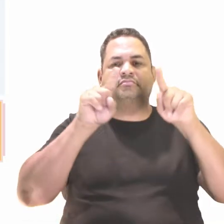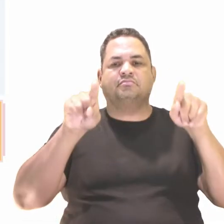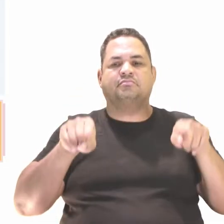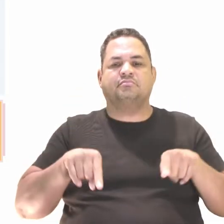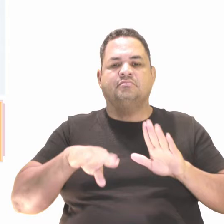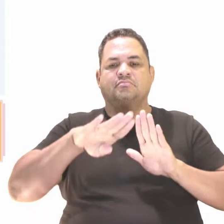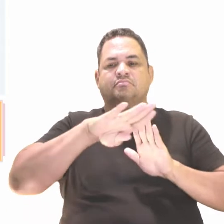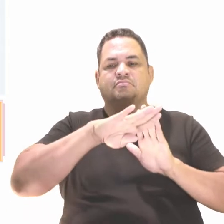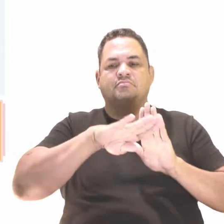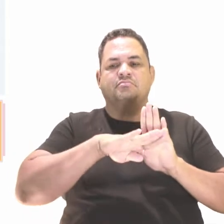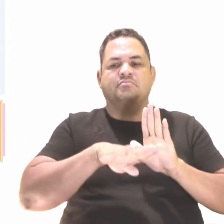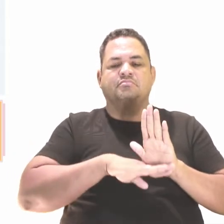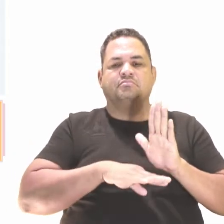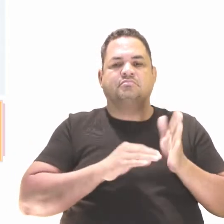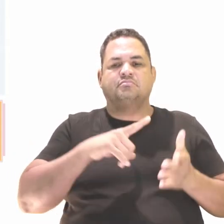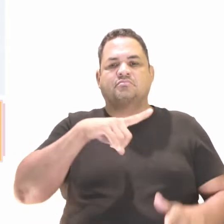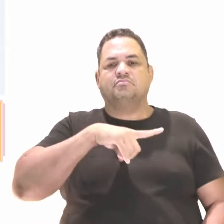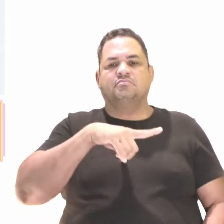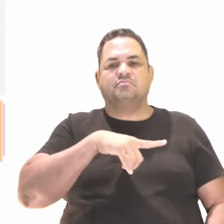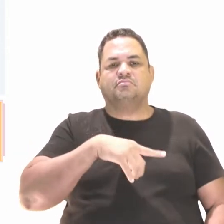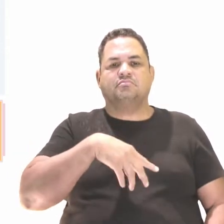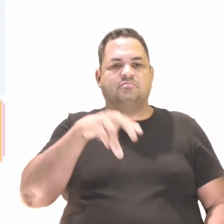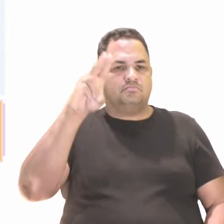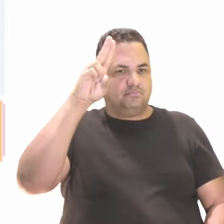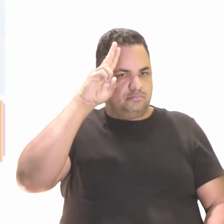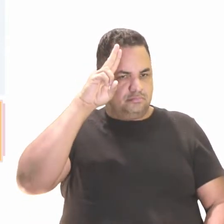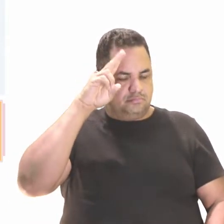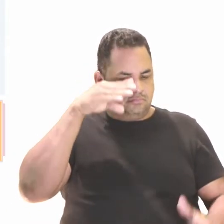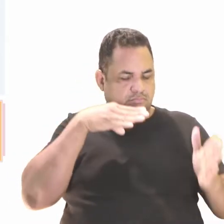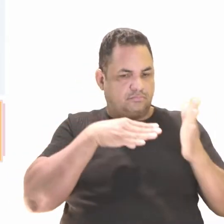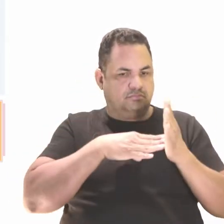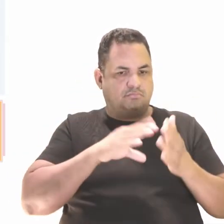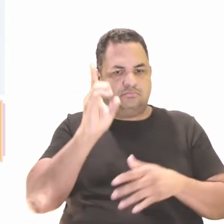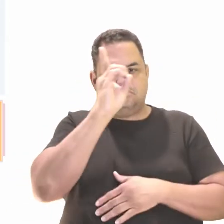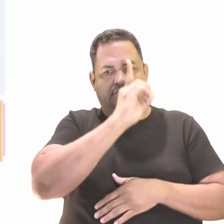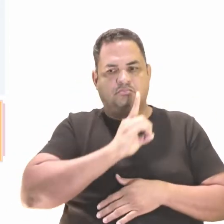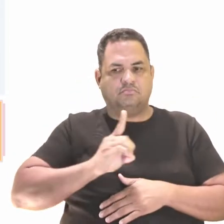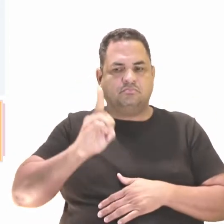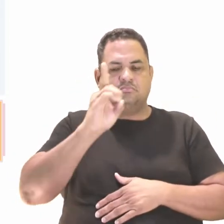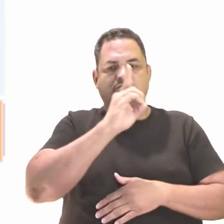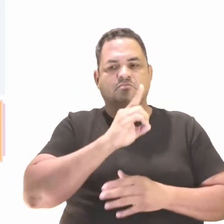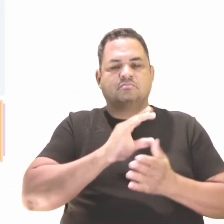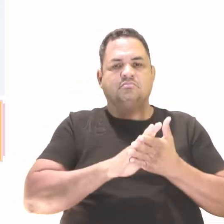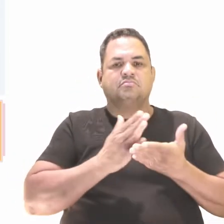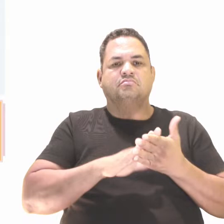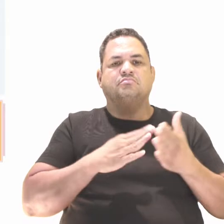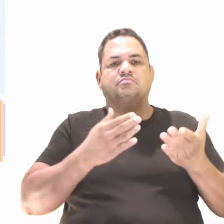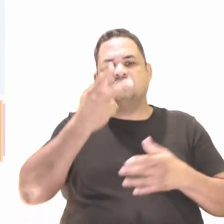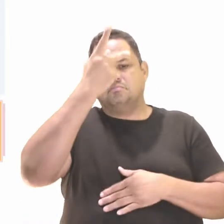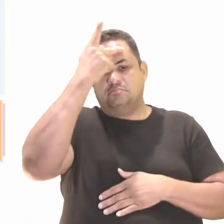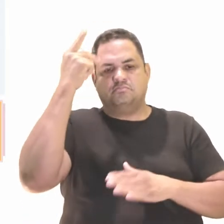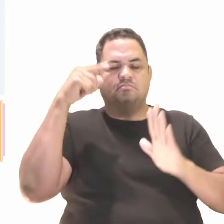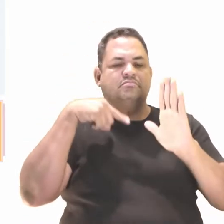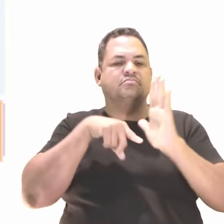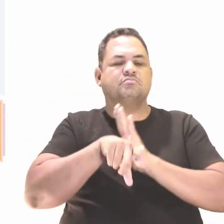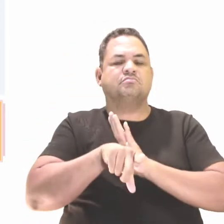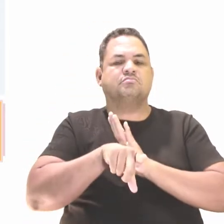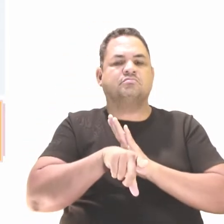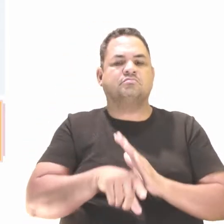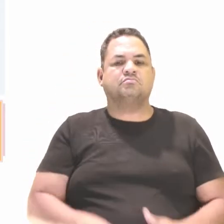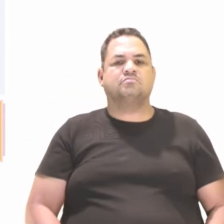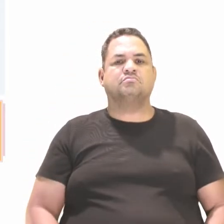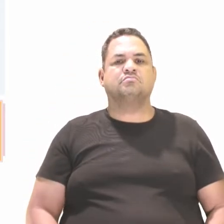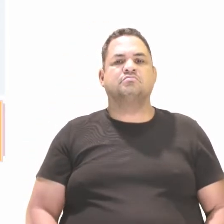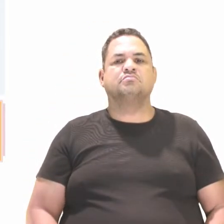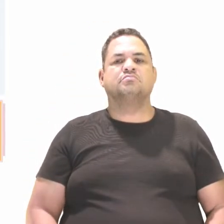de alguém, onde tem de segunda a domingo, certo? E aí uma pessoa pergunta, would you like